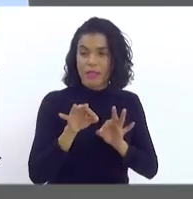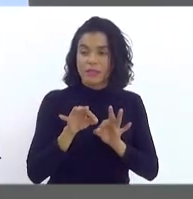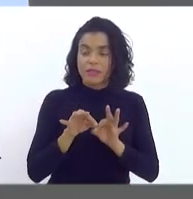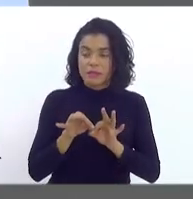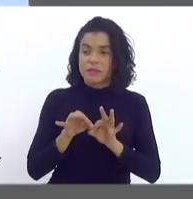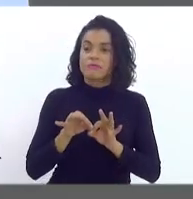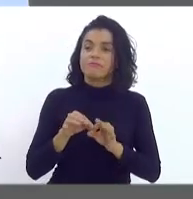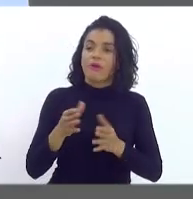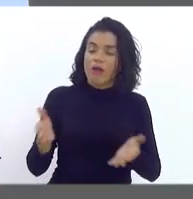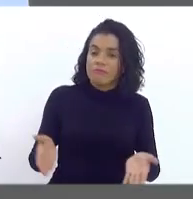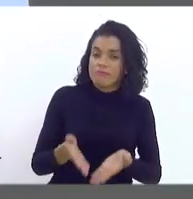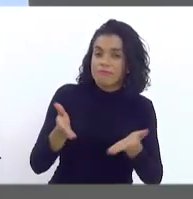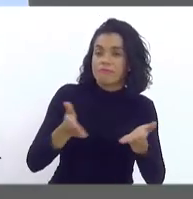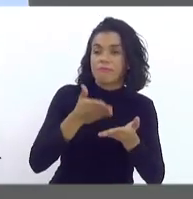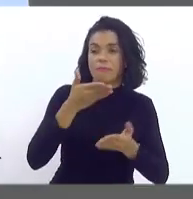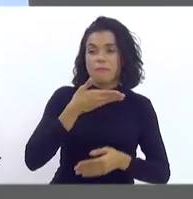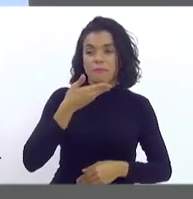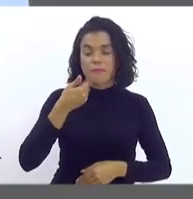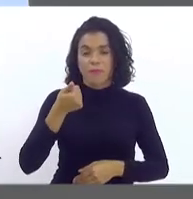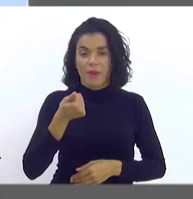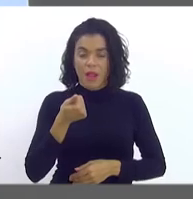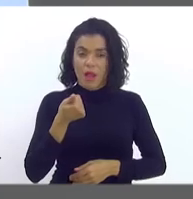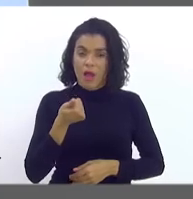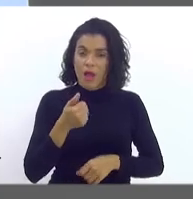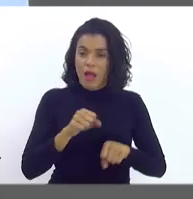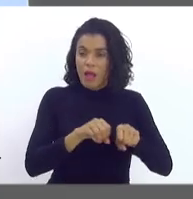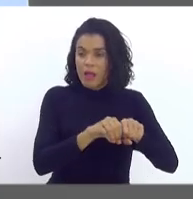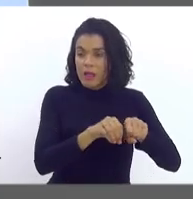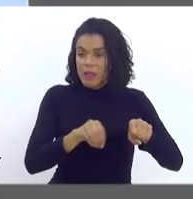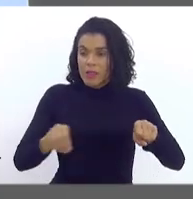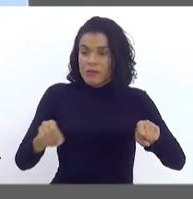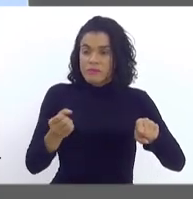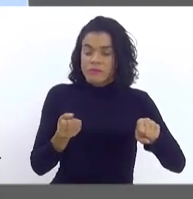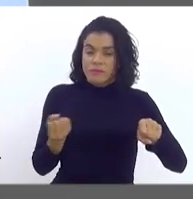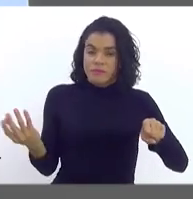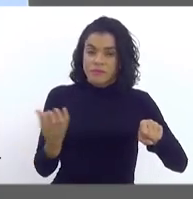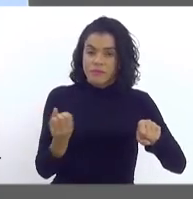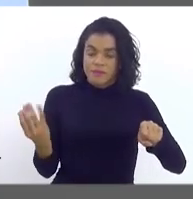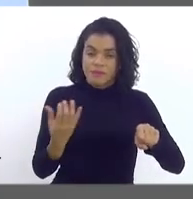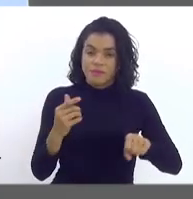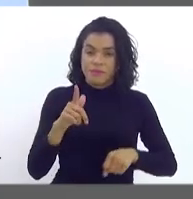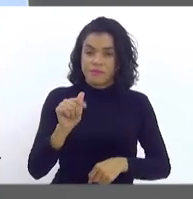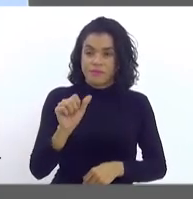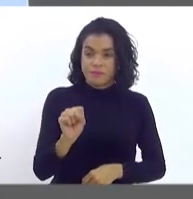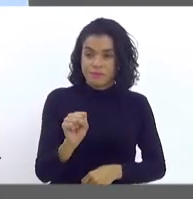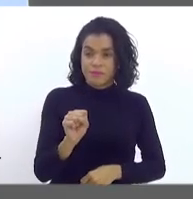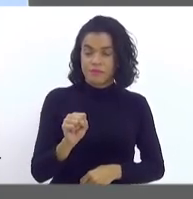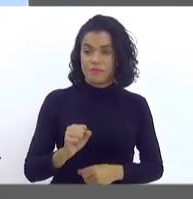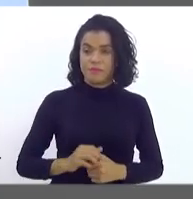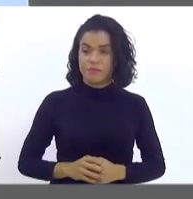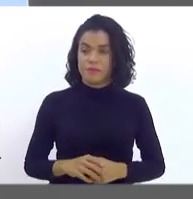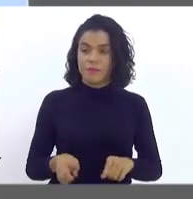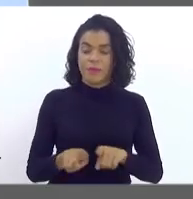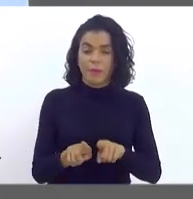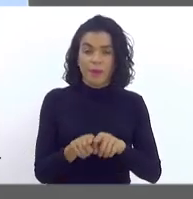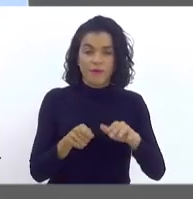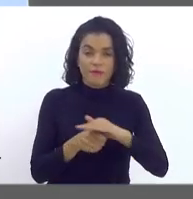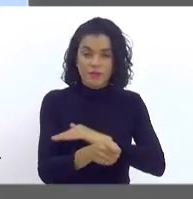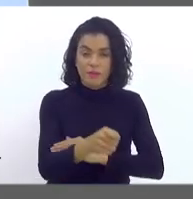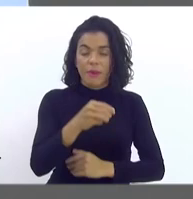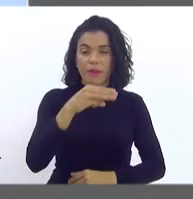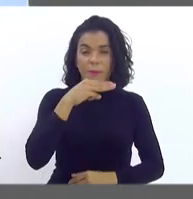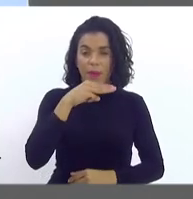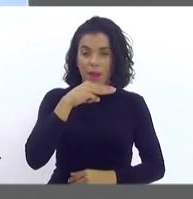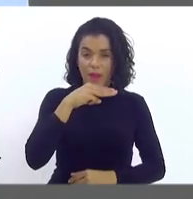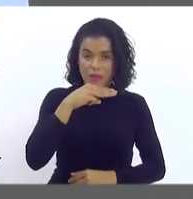essa melhora de fornecimento, ampliar bastante a capacidade daquela região. Investimento também em Mangaratiba,